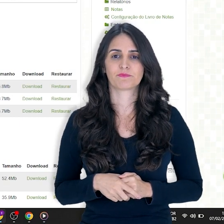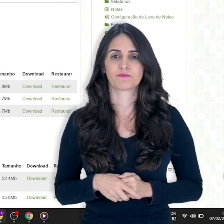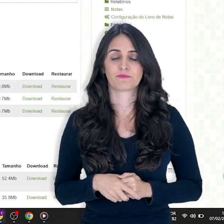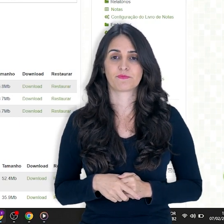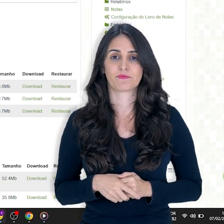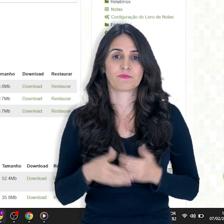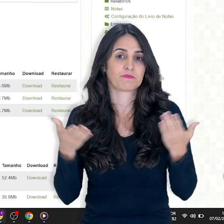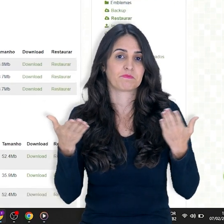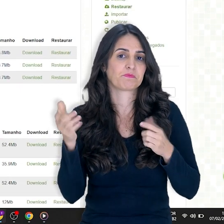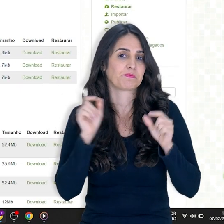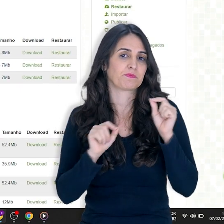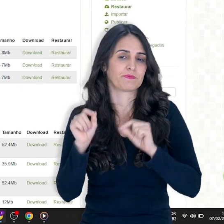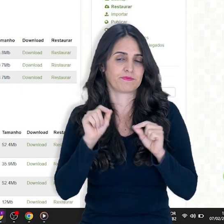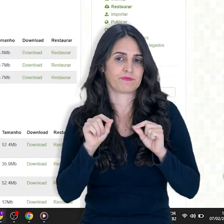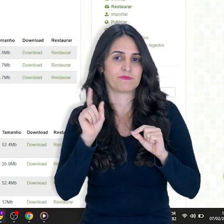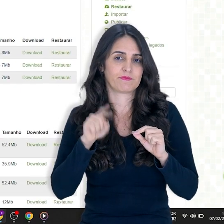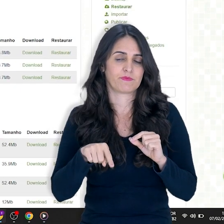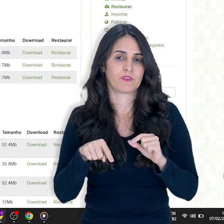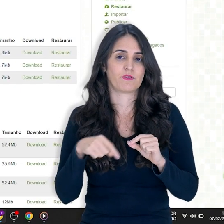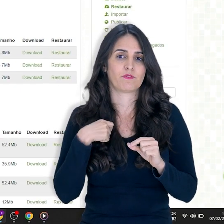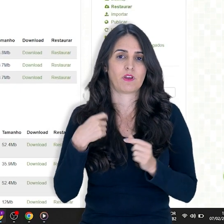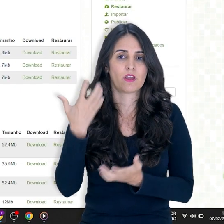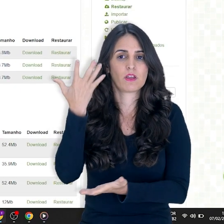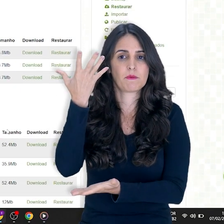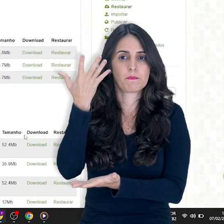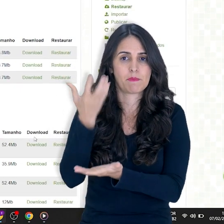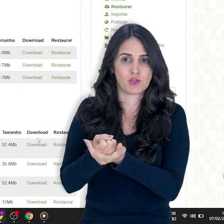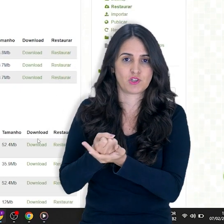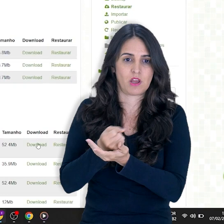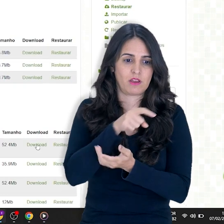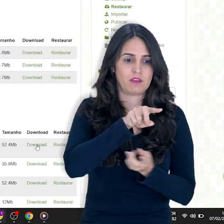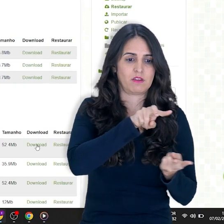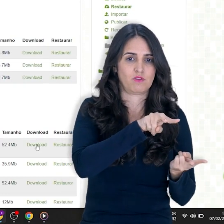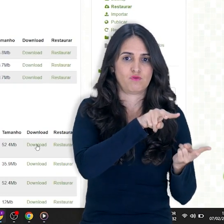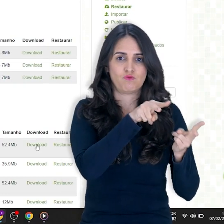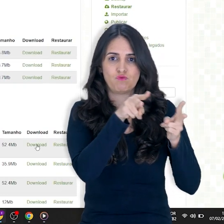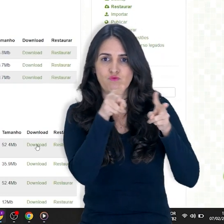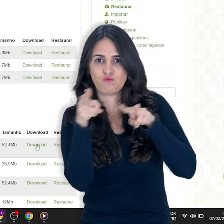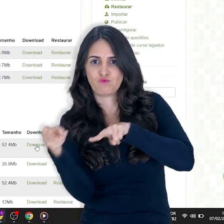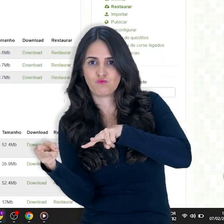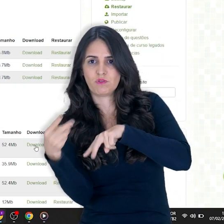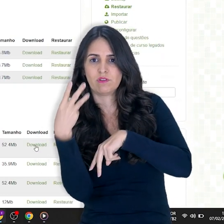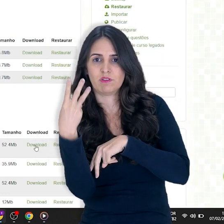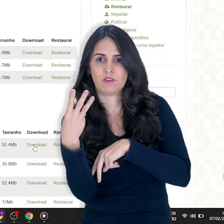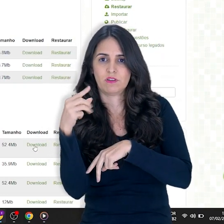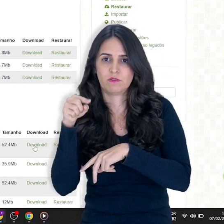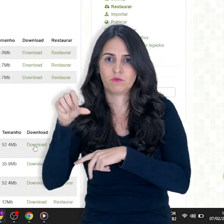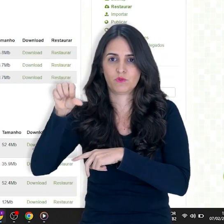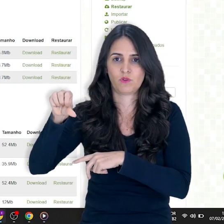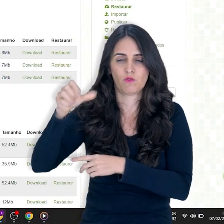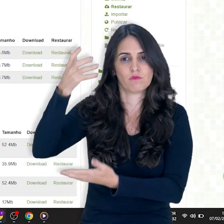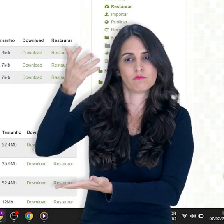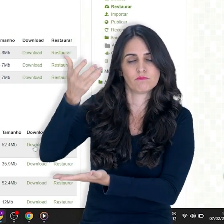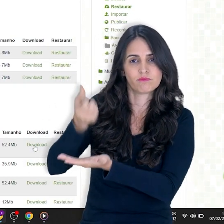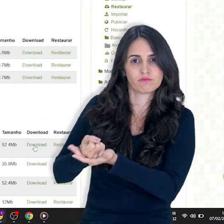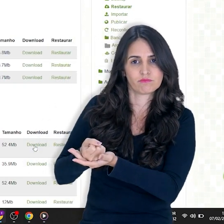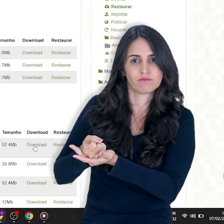tá bom? Então, o que a gente vai fazer agora? A gente vai fazer o download desse arquivo